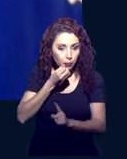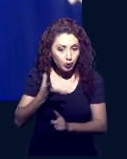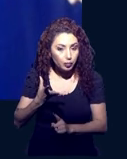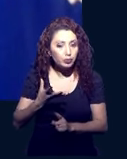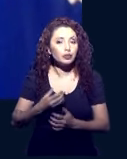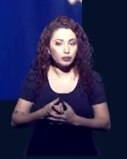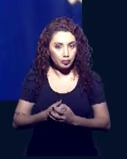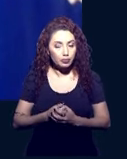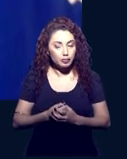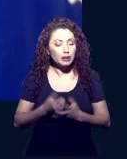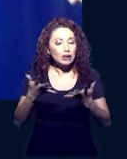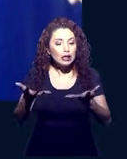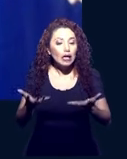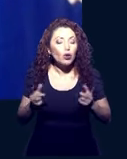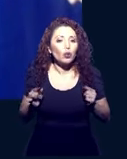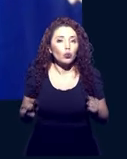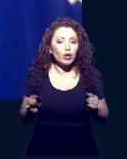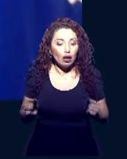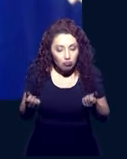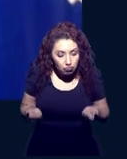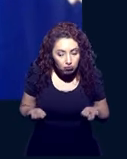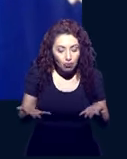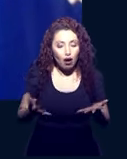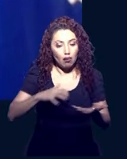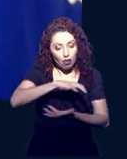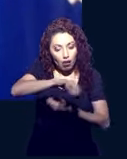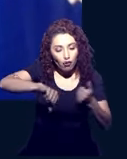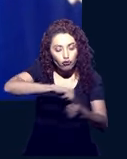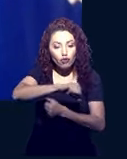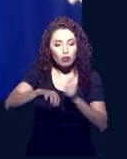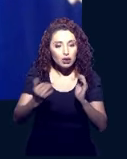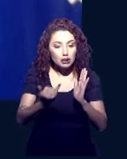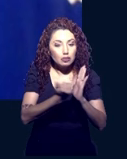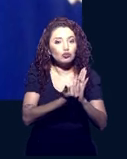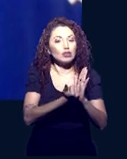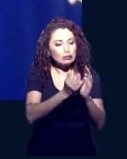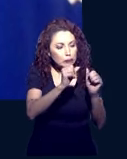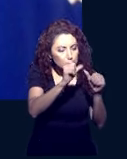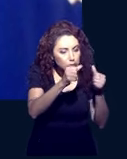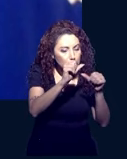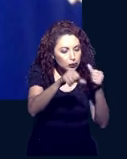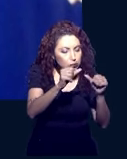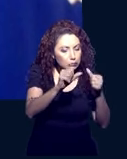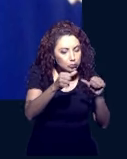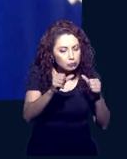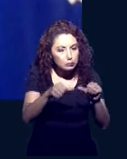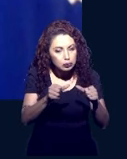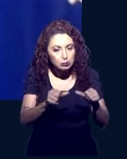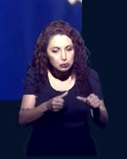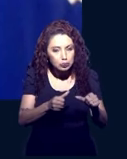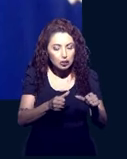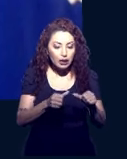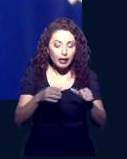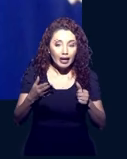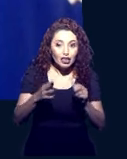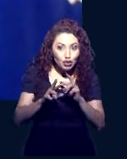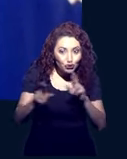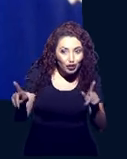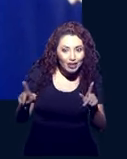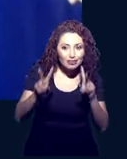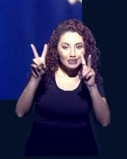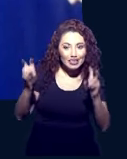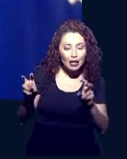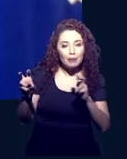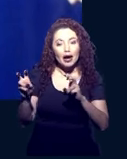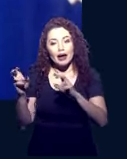eh trazer numa reforma tributária muito complexa e que guarda muitas divergências entre o público e privado e entre